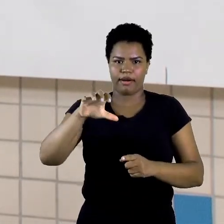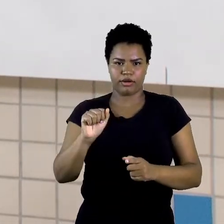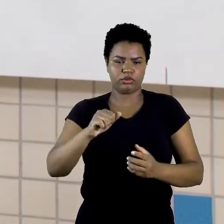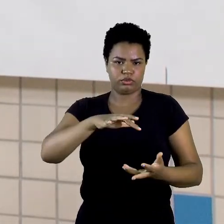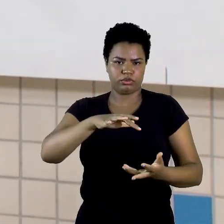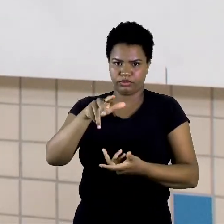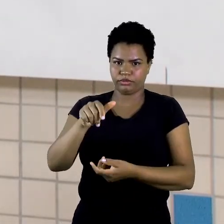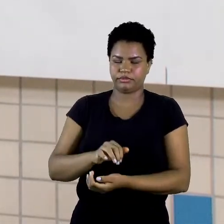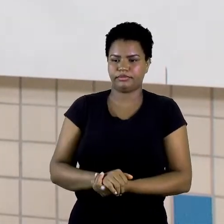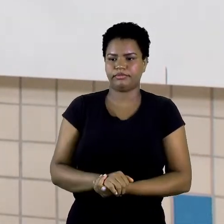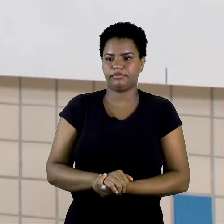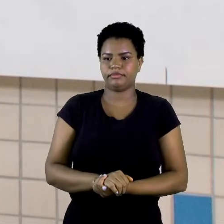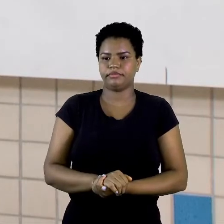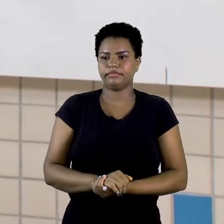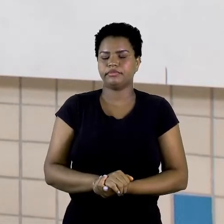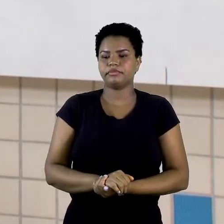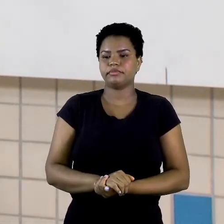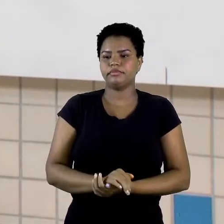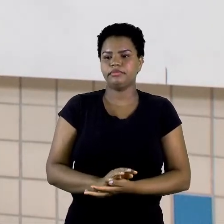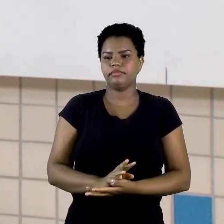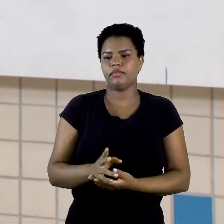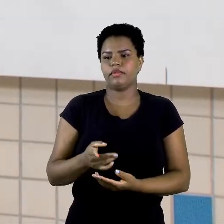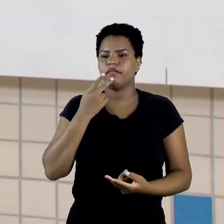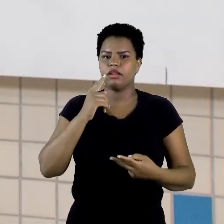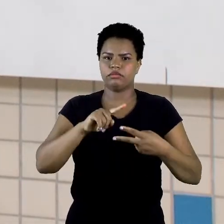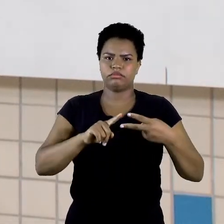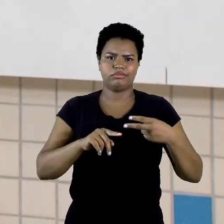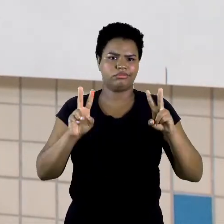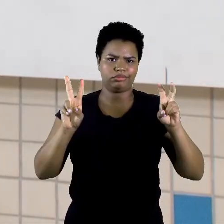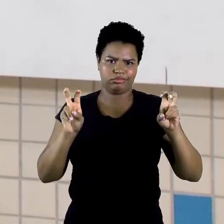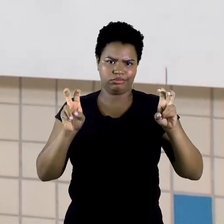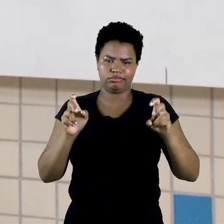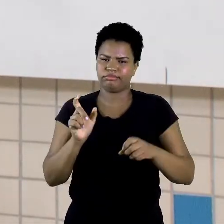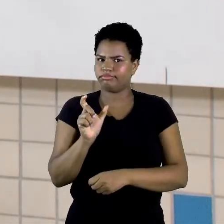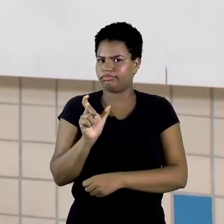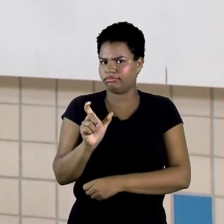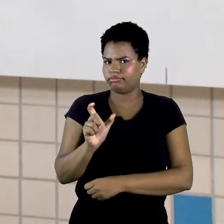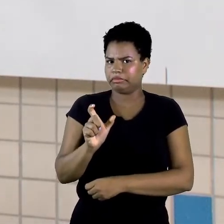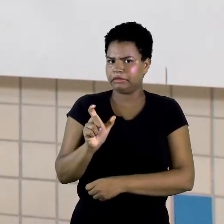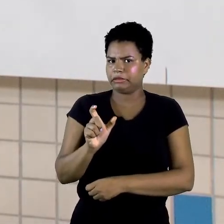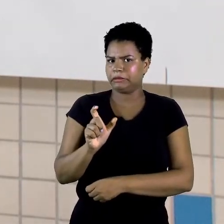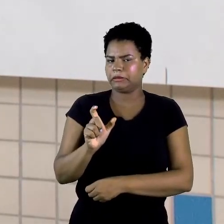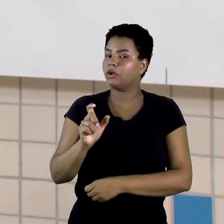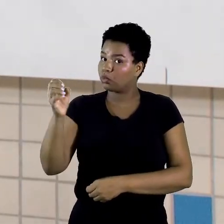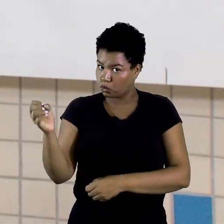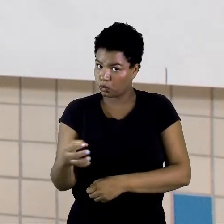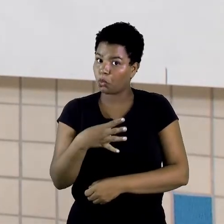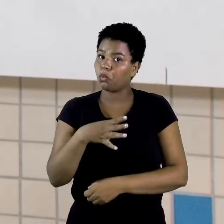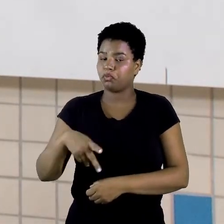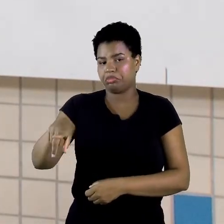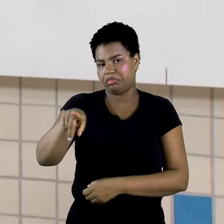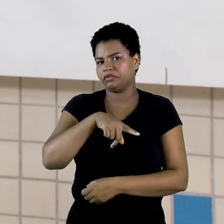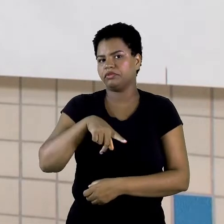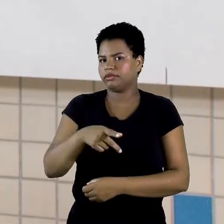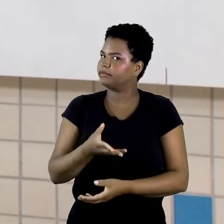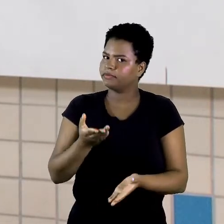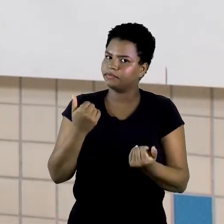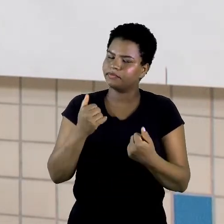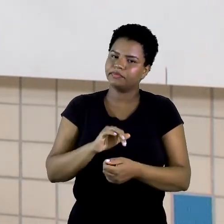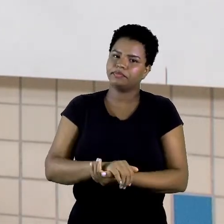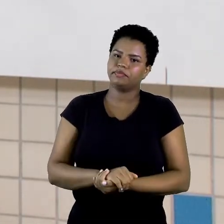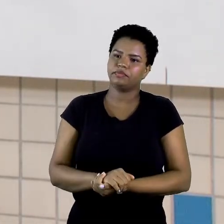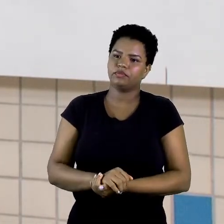falar sobre 2 assuntos, 2 palavrinhas que eu creio que vai ser nova aí para vocês. Vamos lá? Que